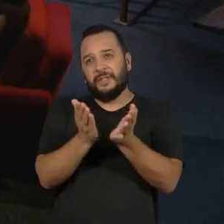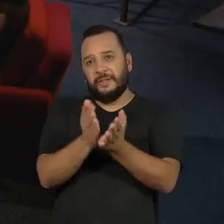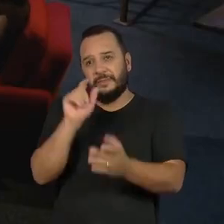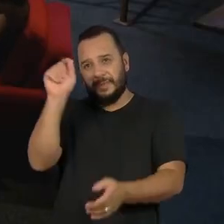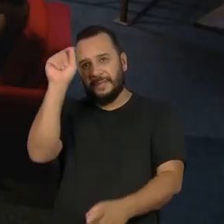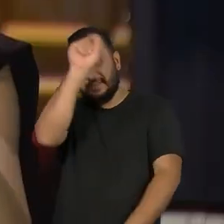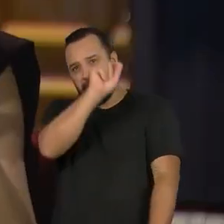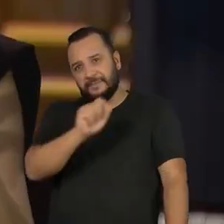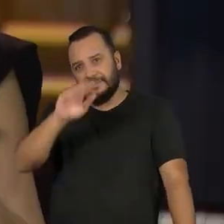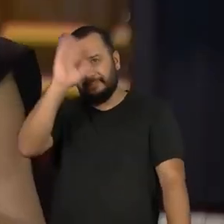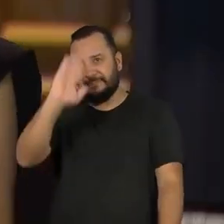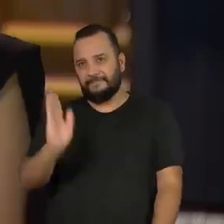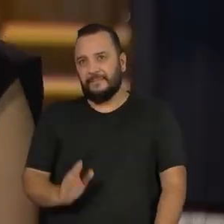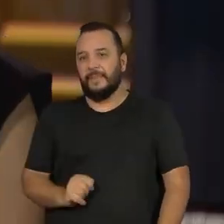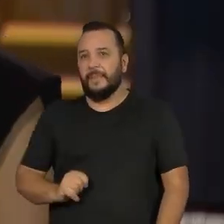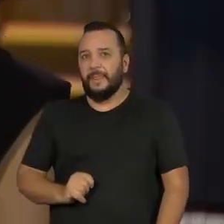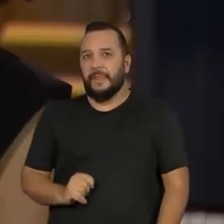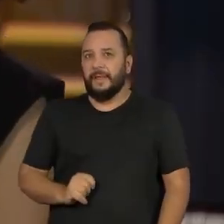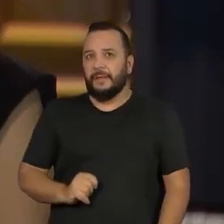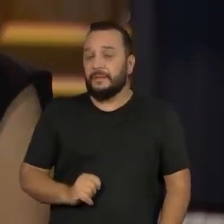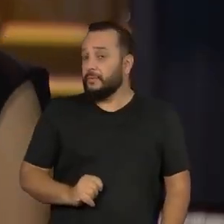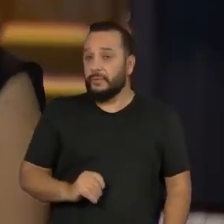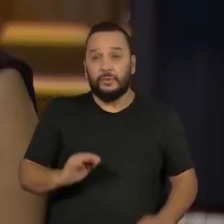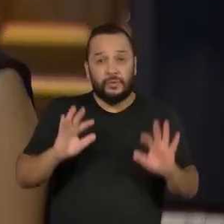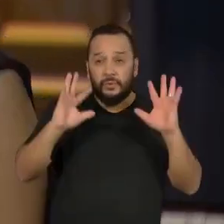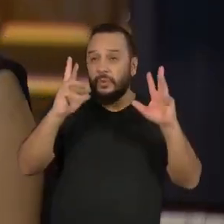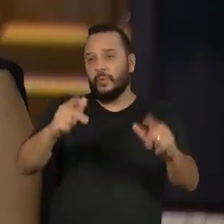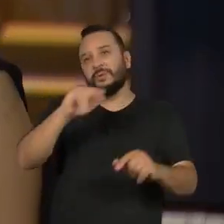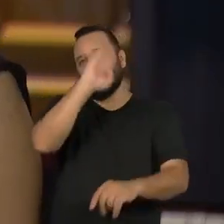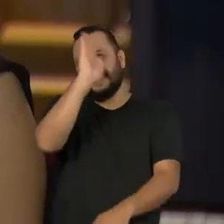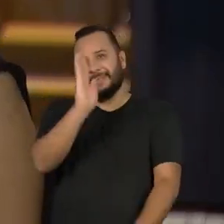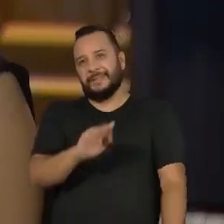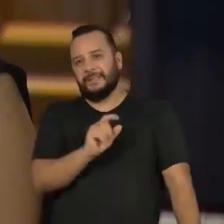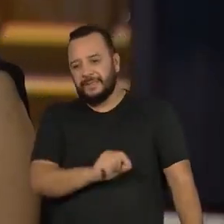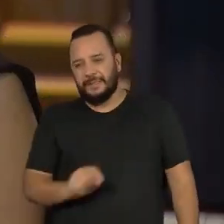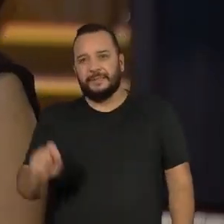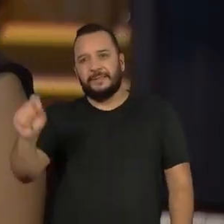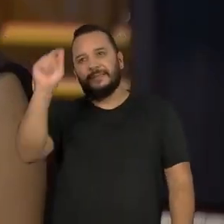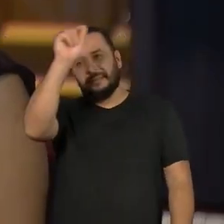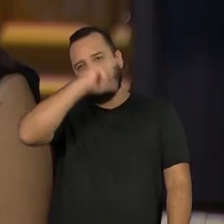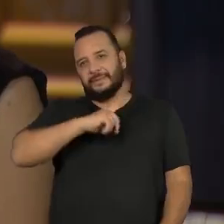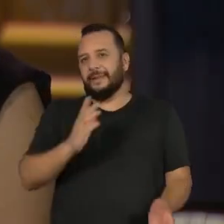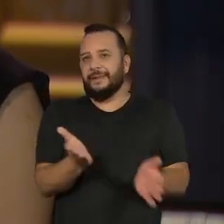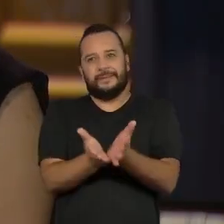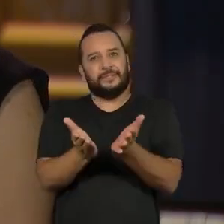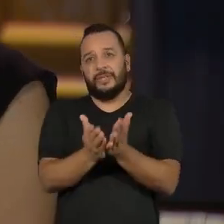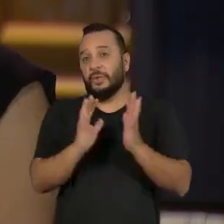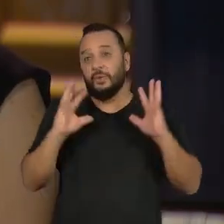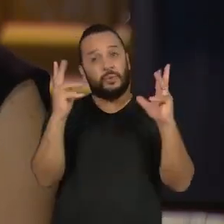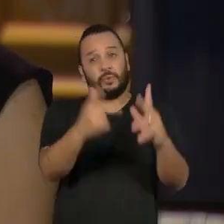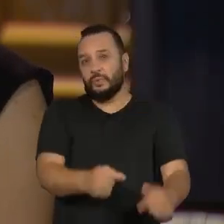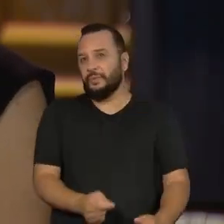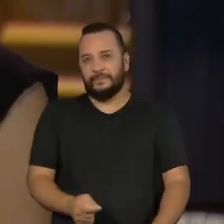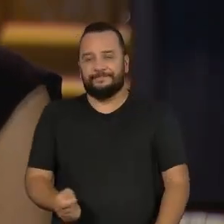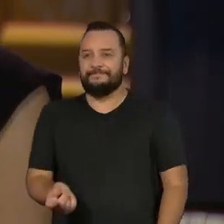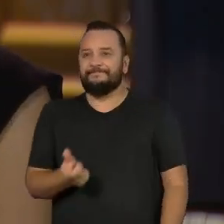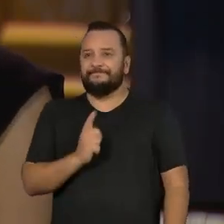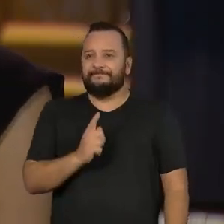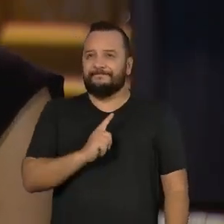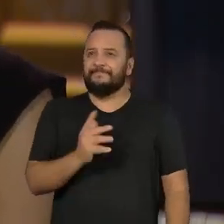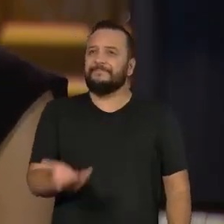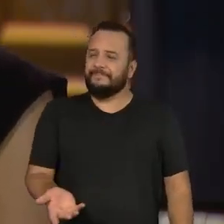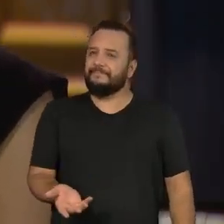não não tem não tem espaço do mapa brasileiro onde a gente diga que tem uma é não não ten não esteja presente